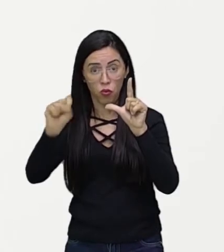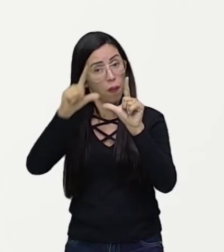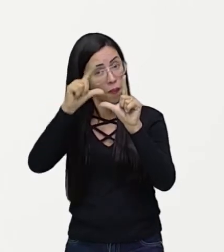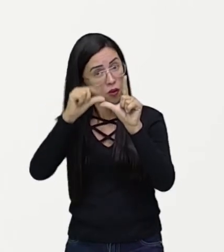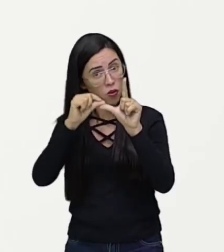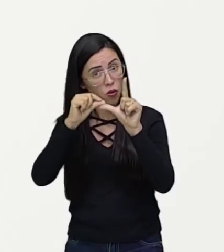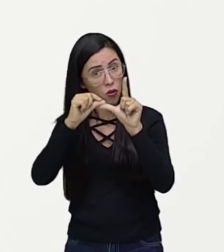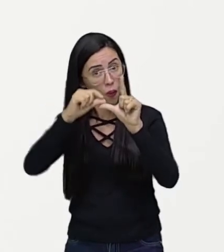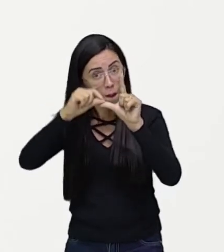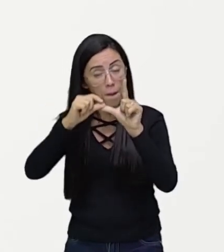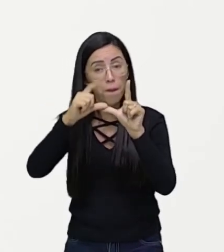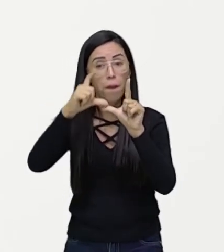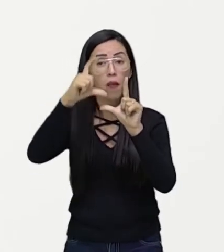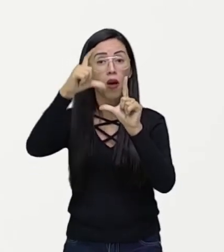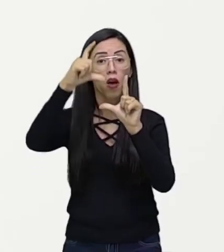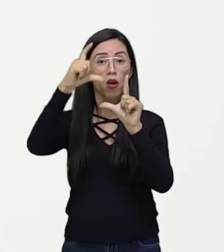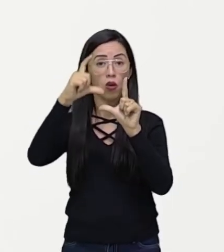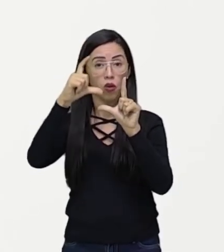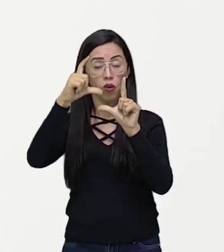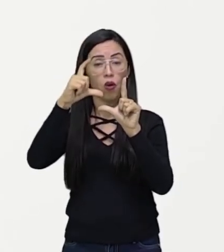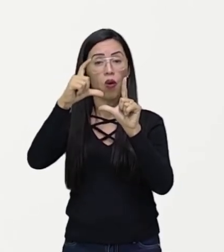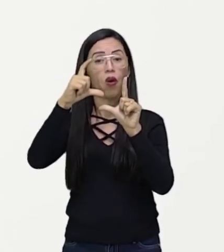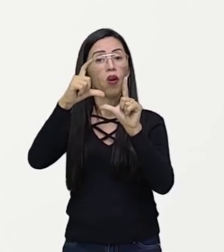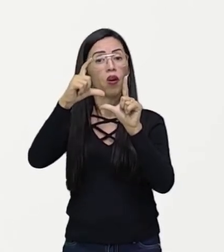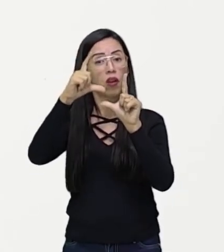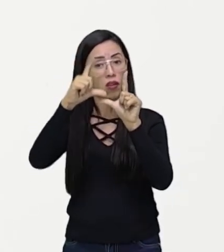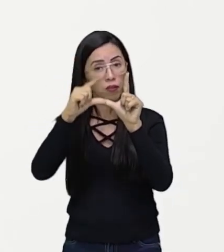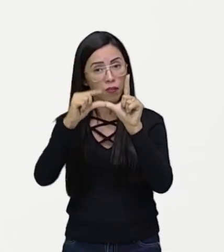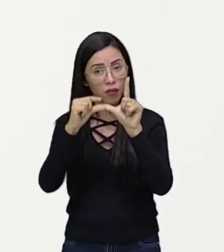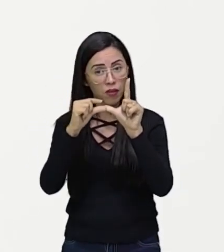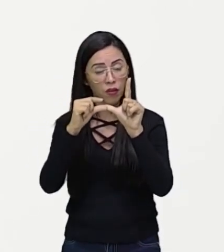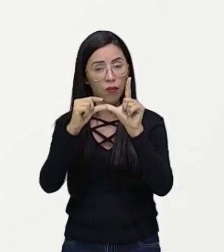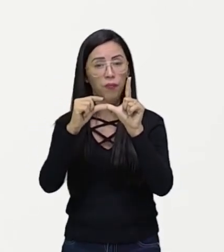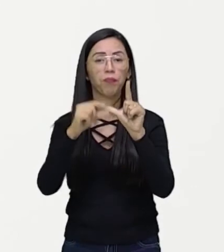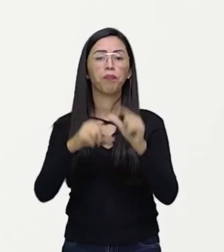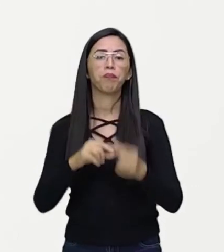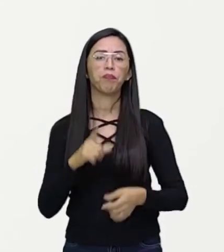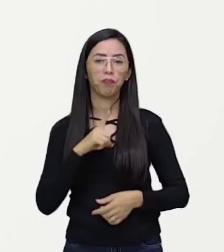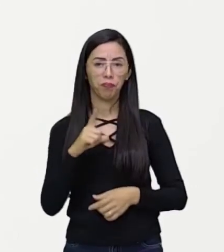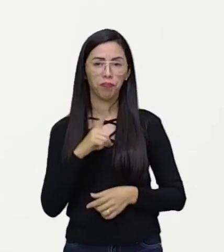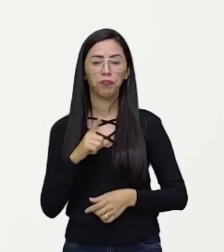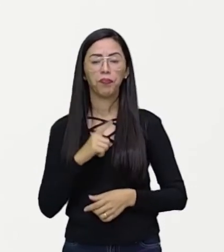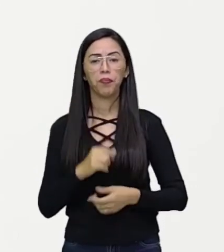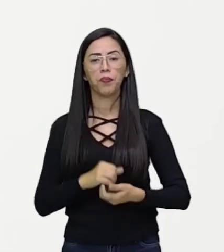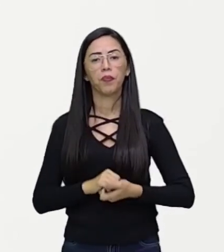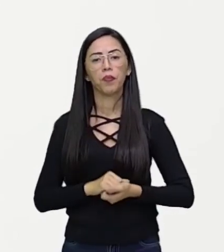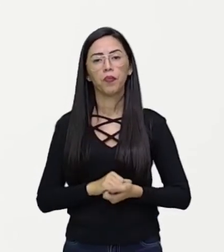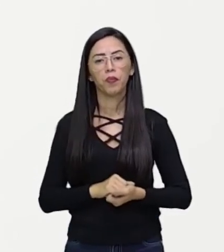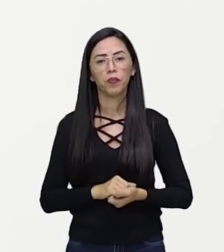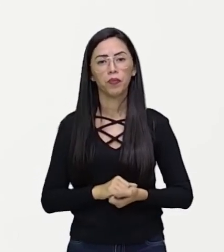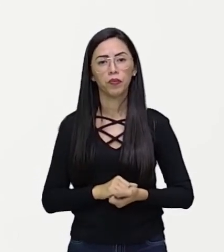Múltiplo grande, maior, e submúltiplo menor.